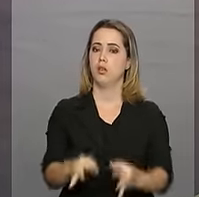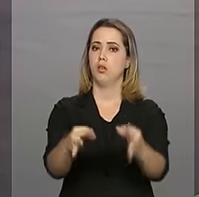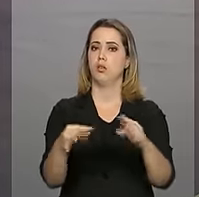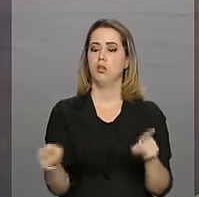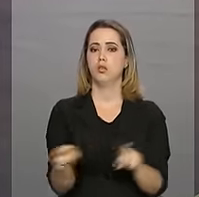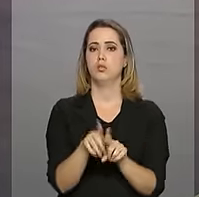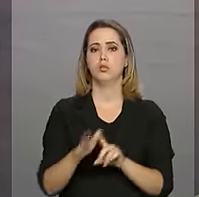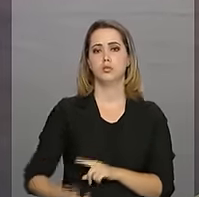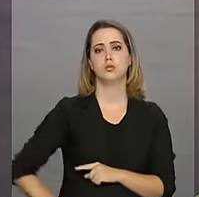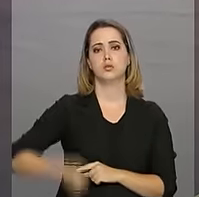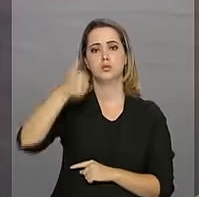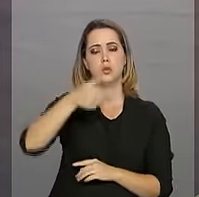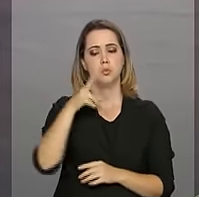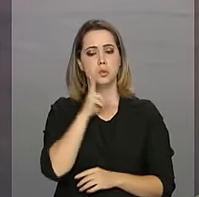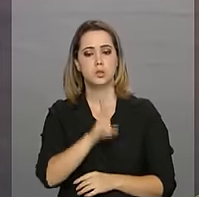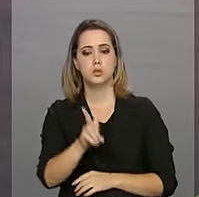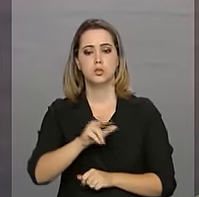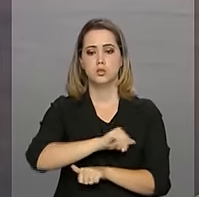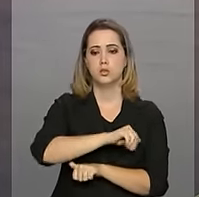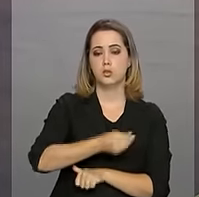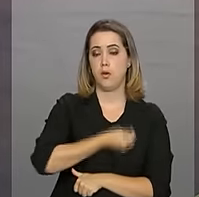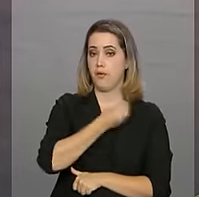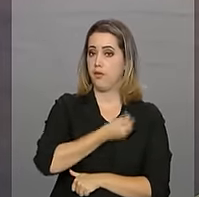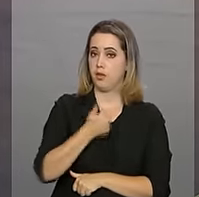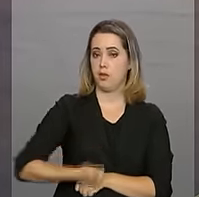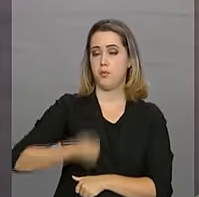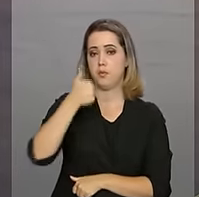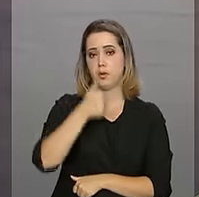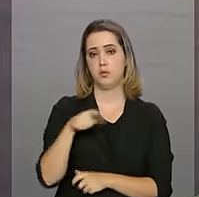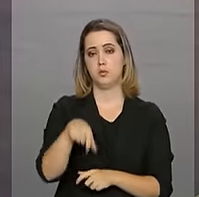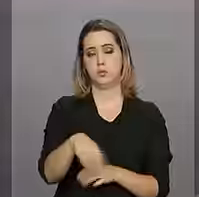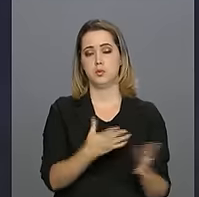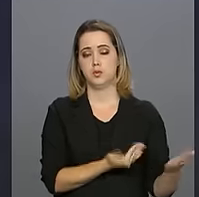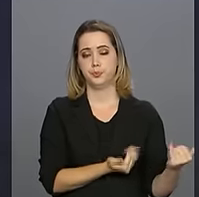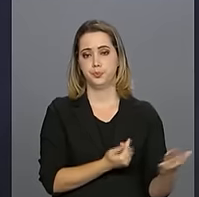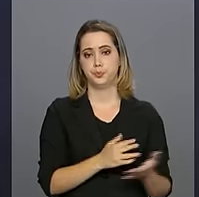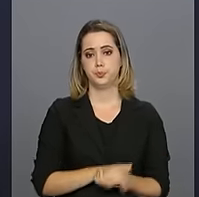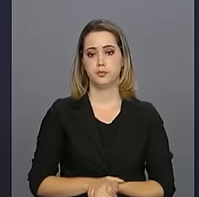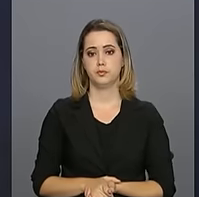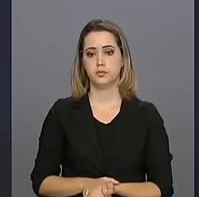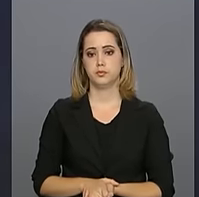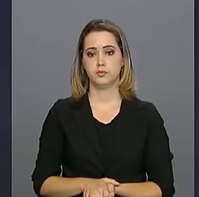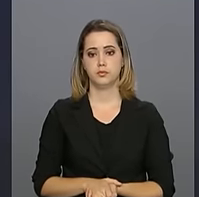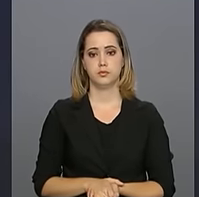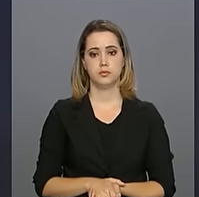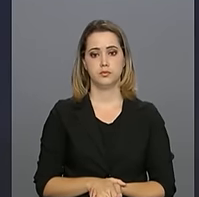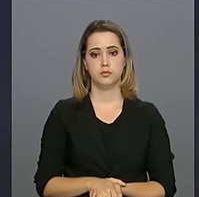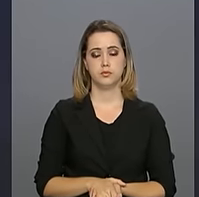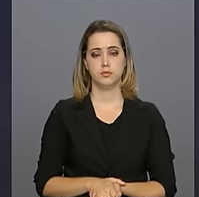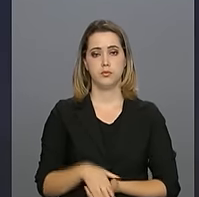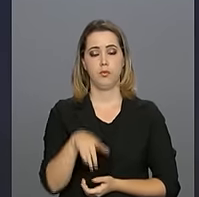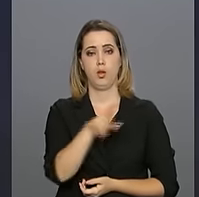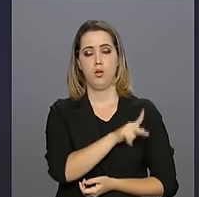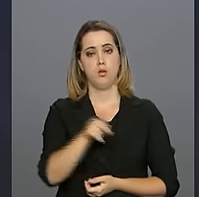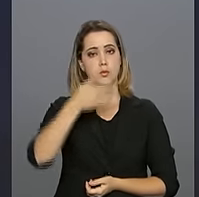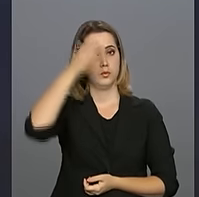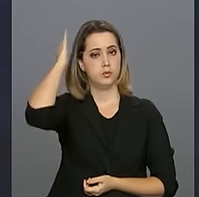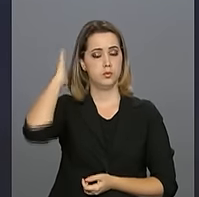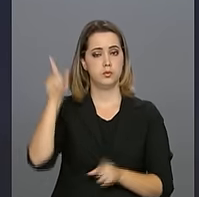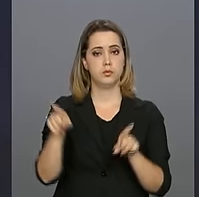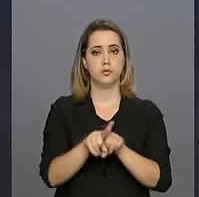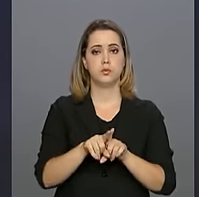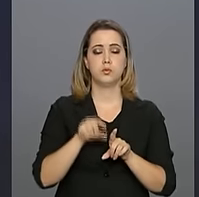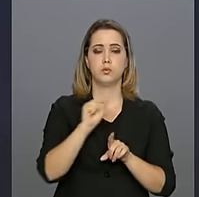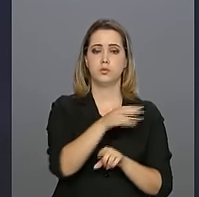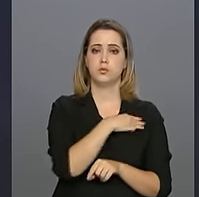viabilizando, evidentemente, um futuro diferenciado para essa mesma juventude. Durante a cerimônia, o presidente Michel Temer e o ministro da Educação,